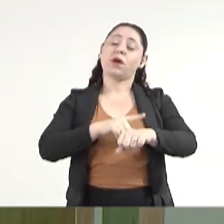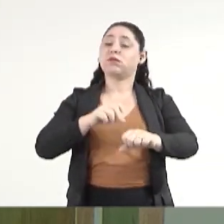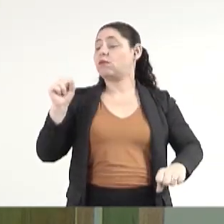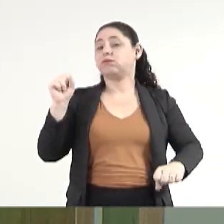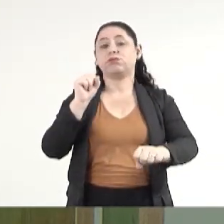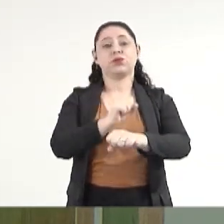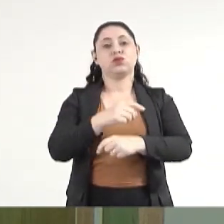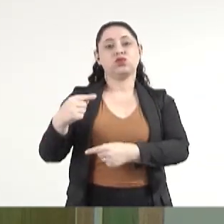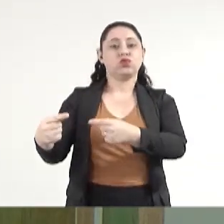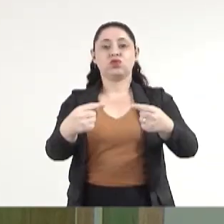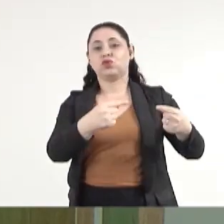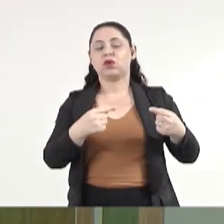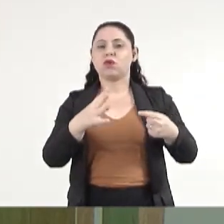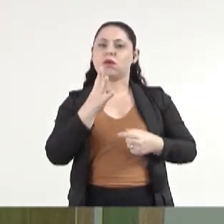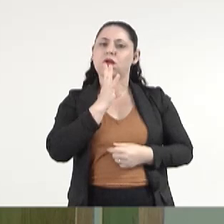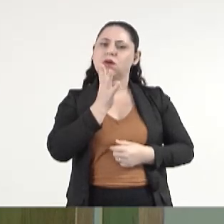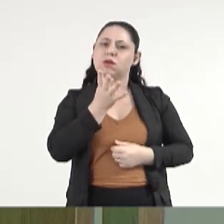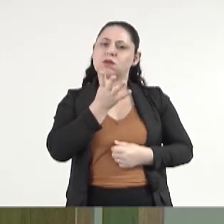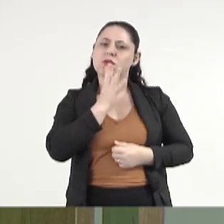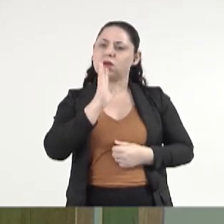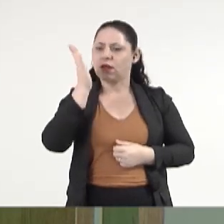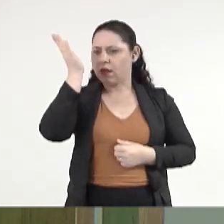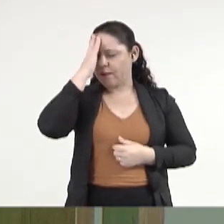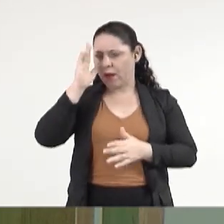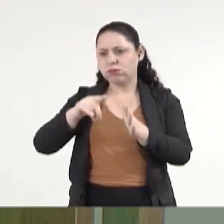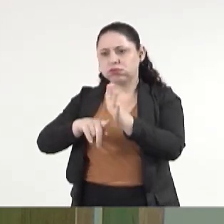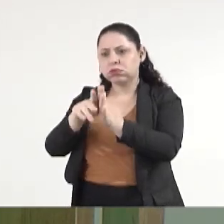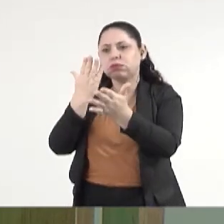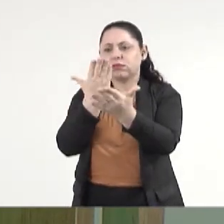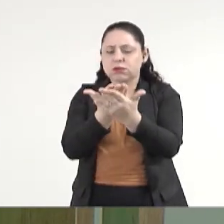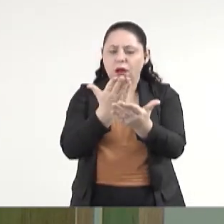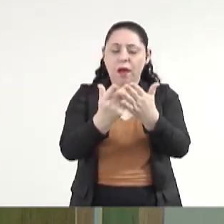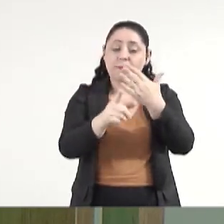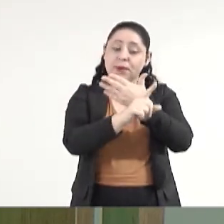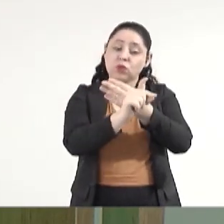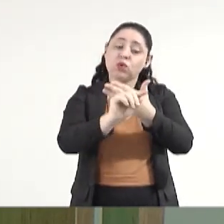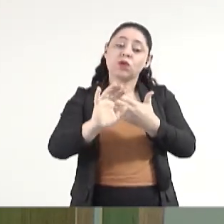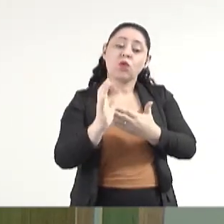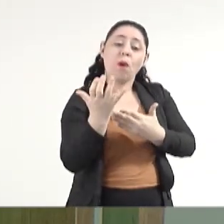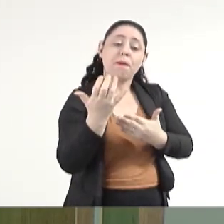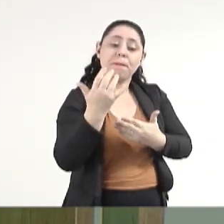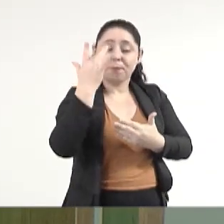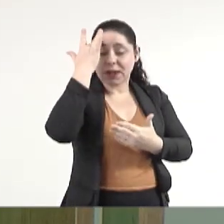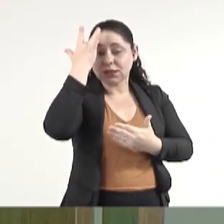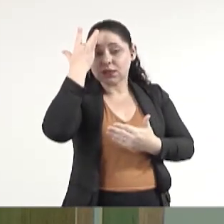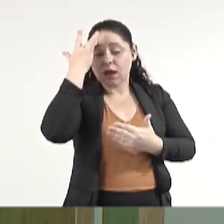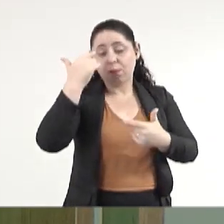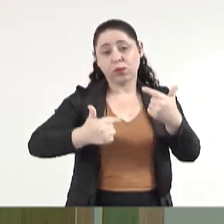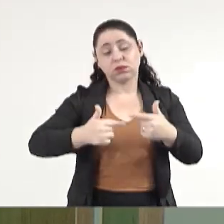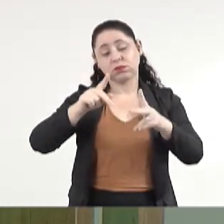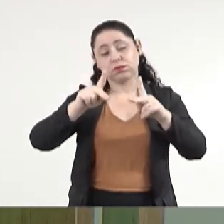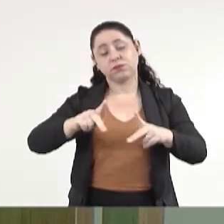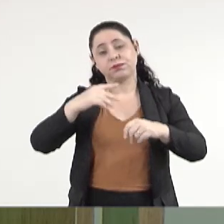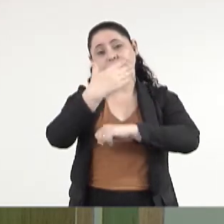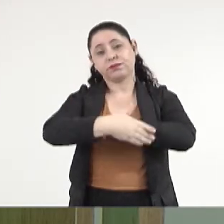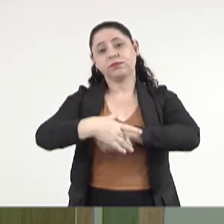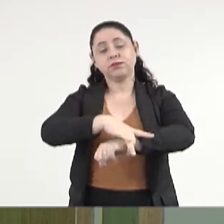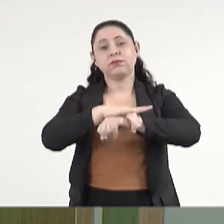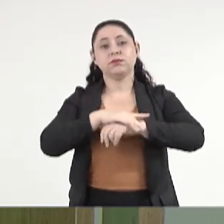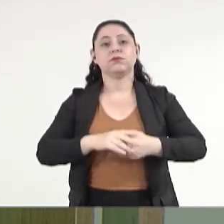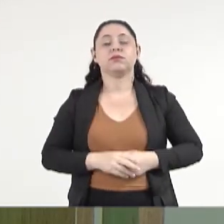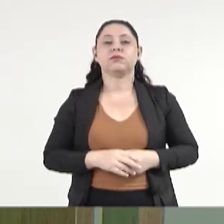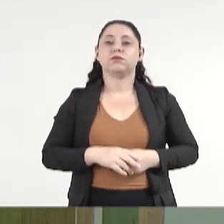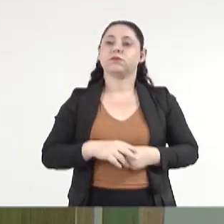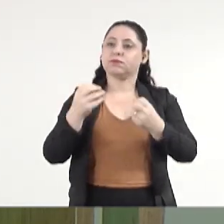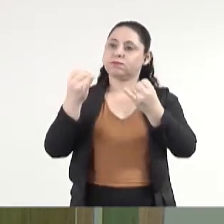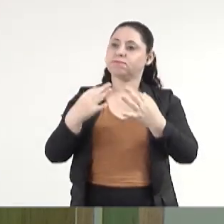da gente parar, debater, conhecer, saber o que está acontecendo no Pantanal e pensar políticas de proteção ao meio ambiente. Bom, achei interessante